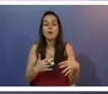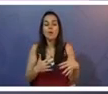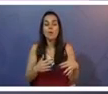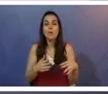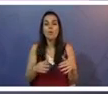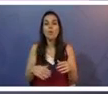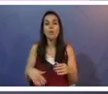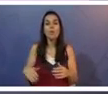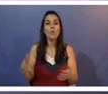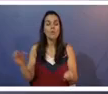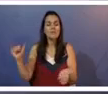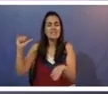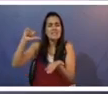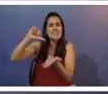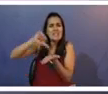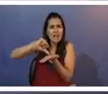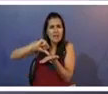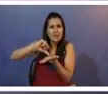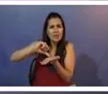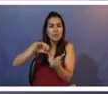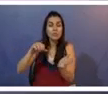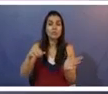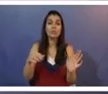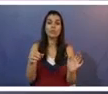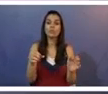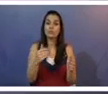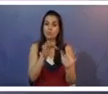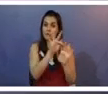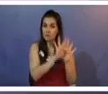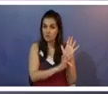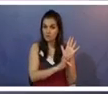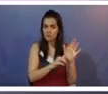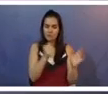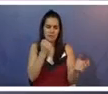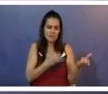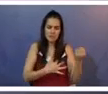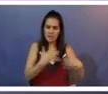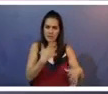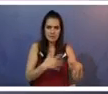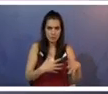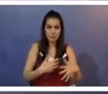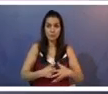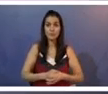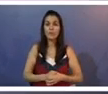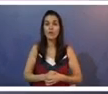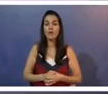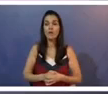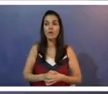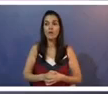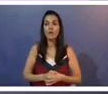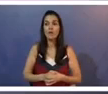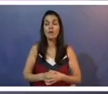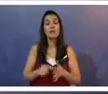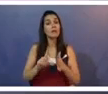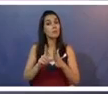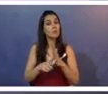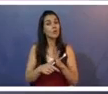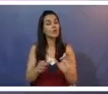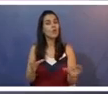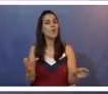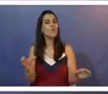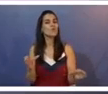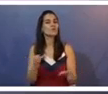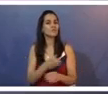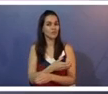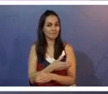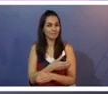texto. Então, há algumas explicações sobre o assunto. E, obviamente, a conclusão, que é o